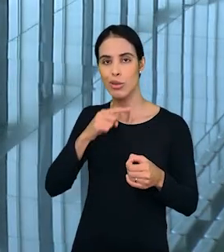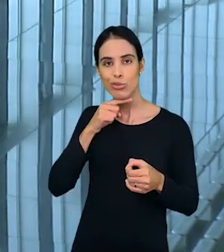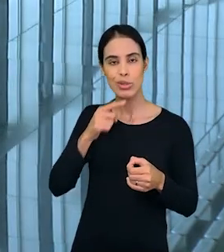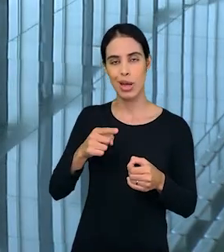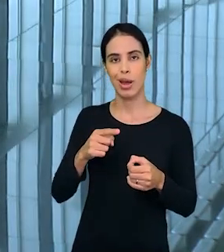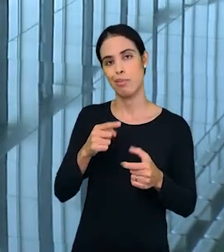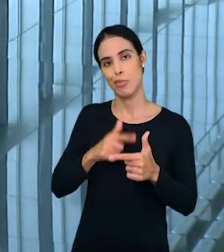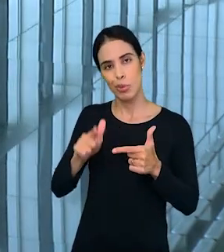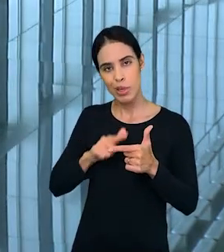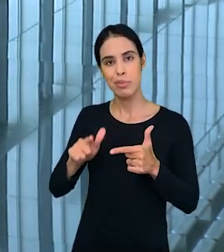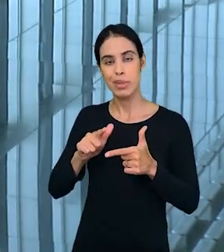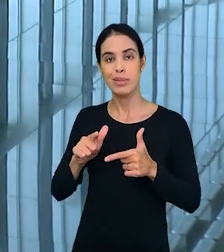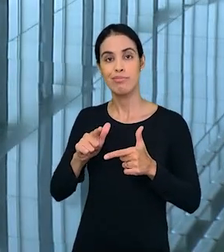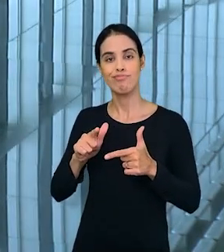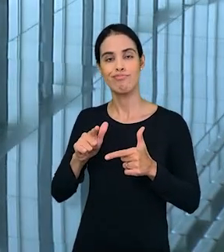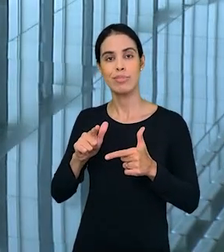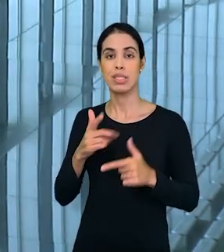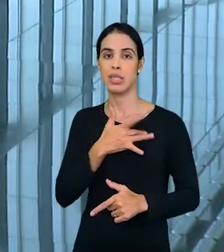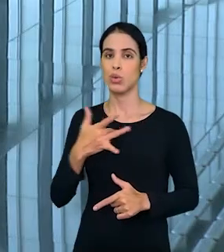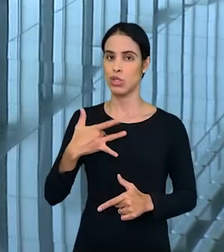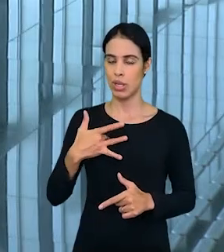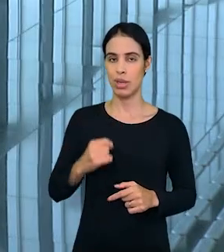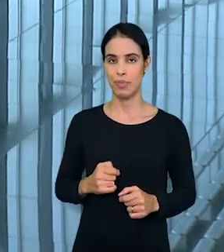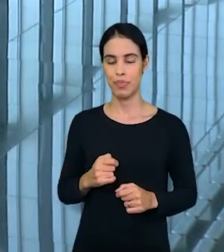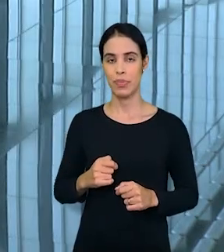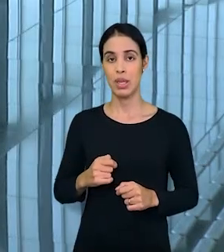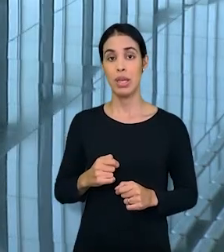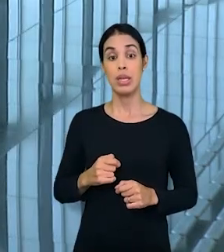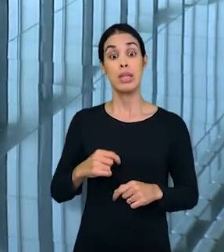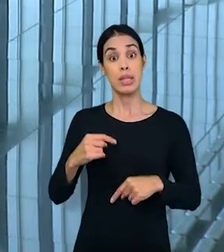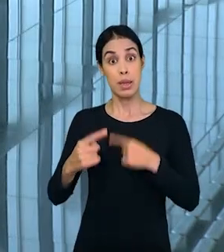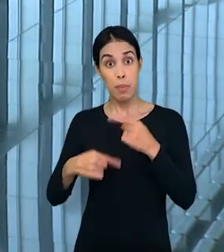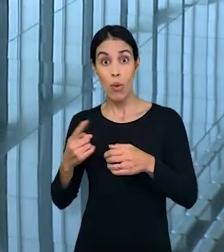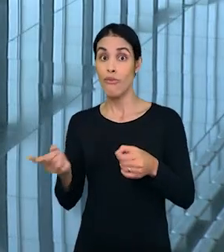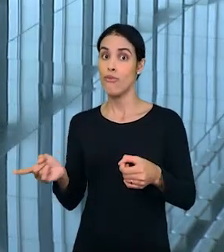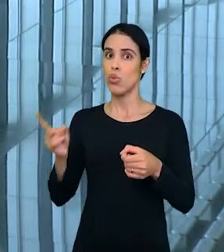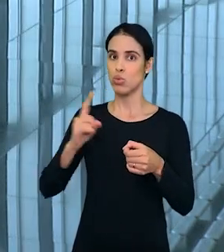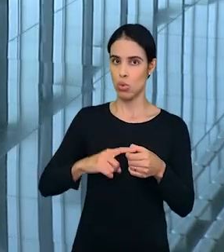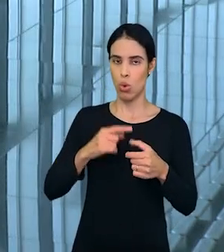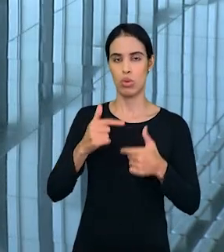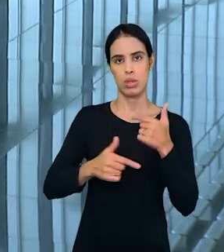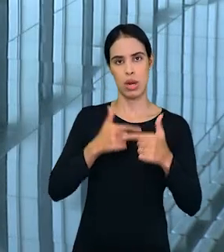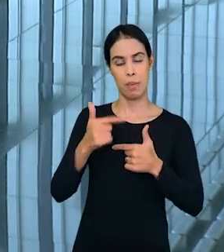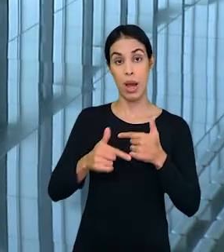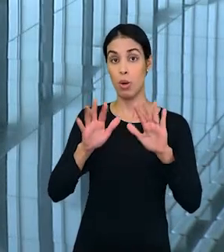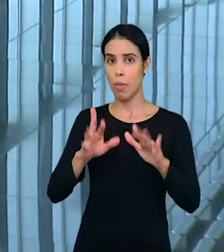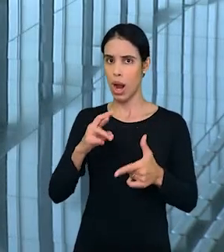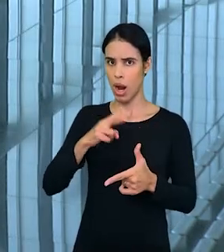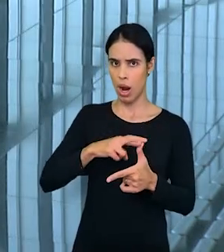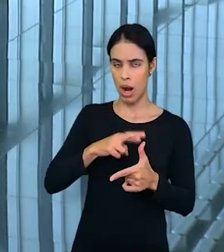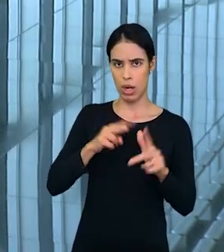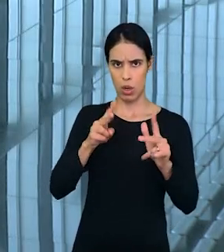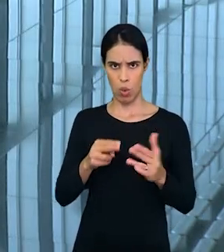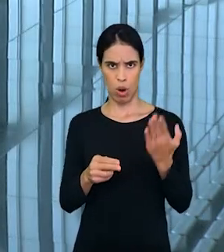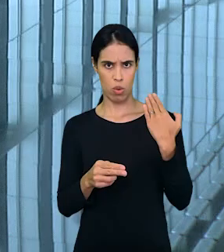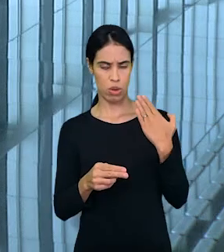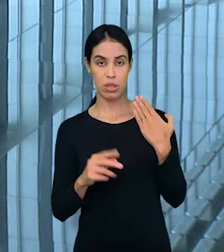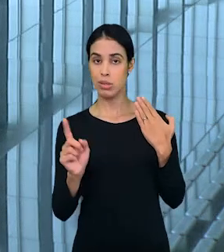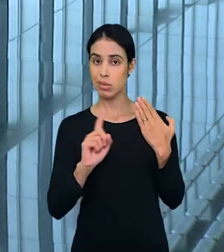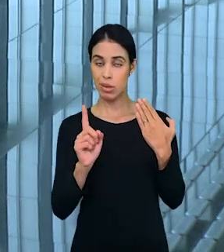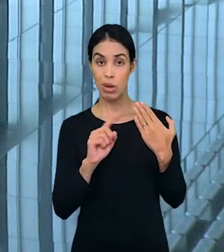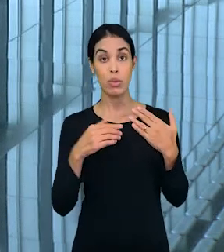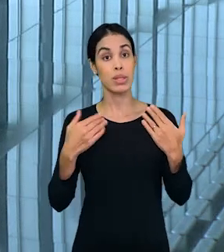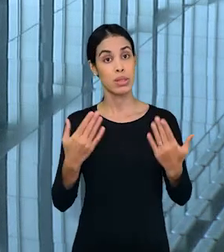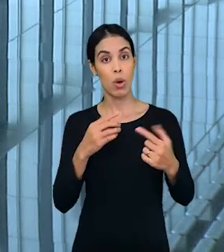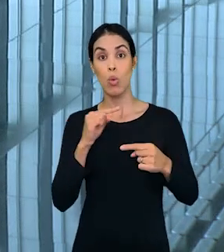saúde. Passados mais 5 anos após se recuperar, ele voltou ao trabalho, mas já sem a função anterior.